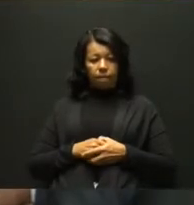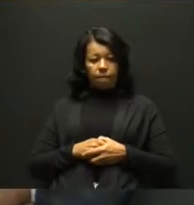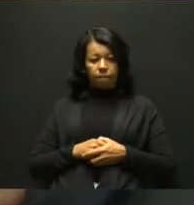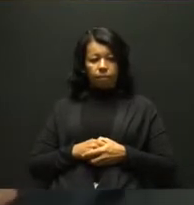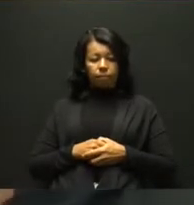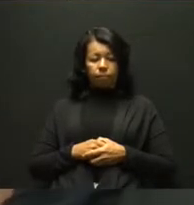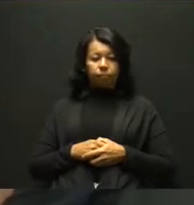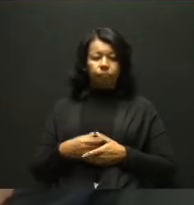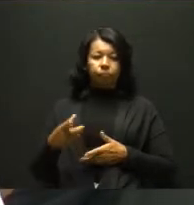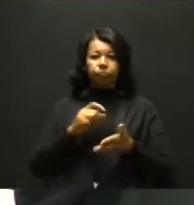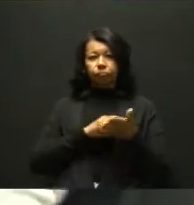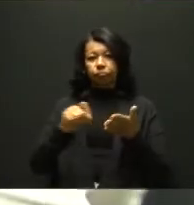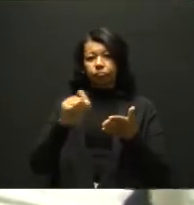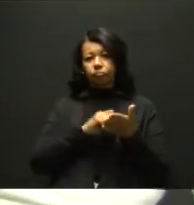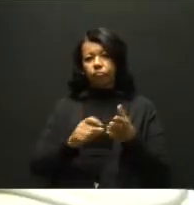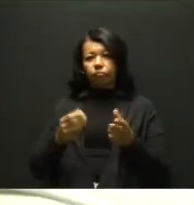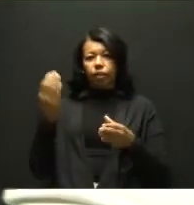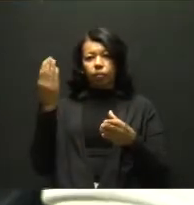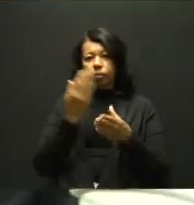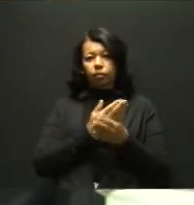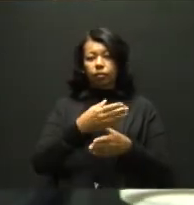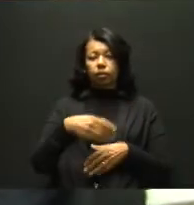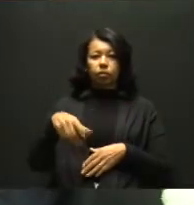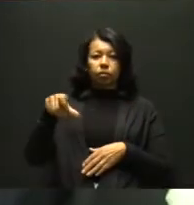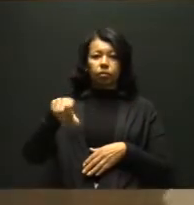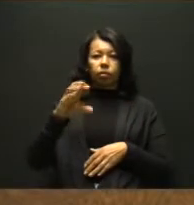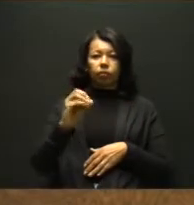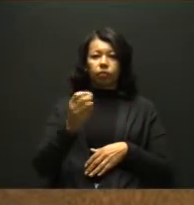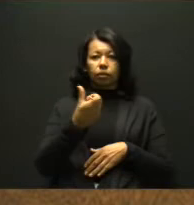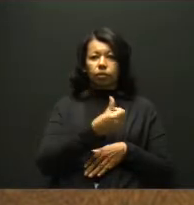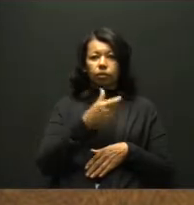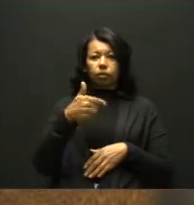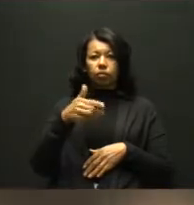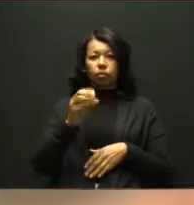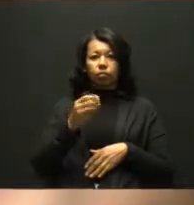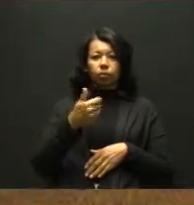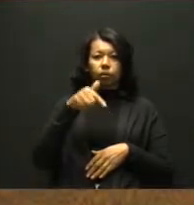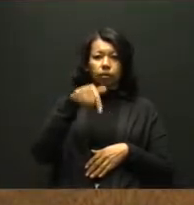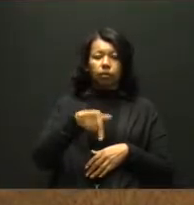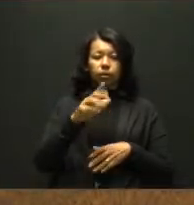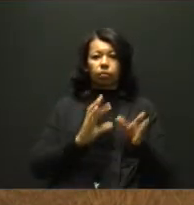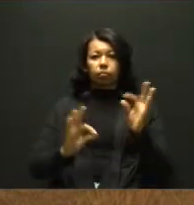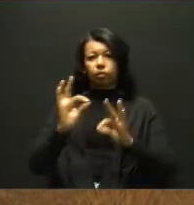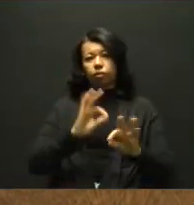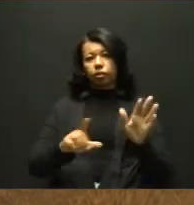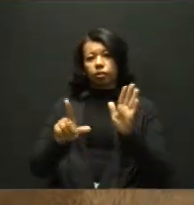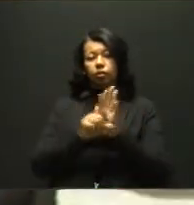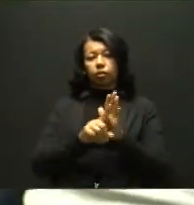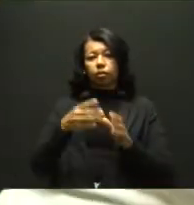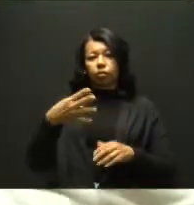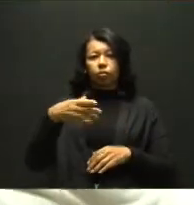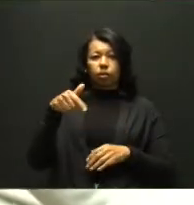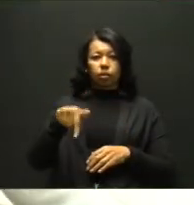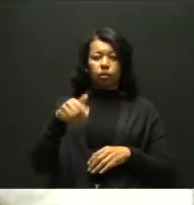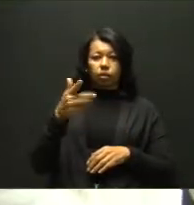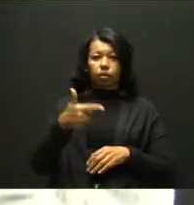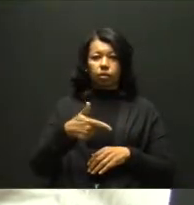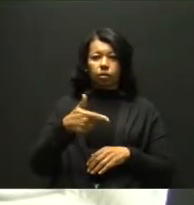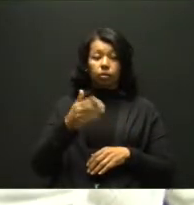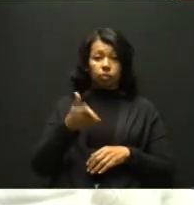a emenda de redação ao processo 906 2017 o projeto de lei 47